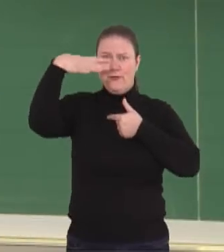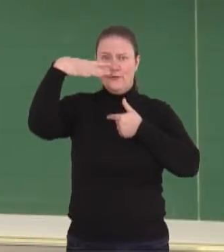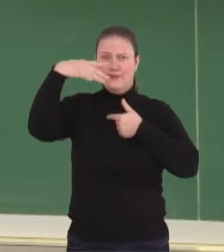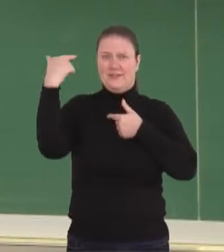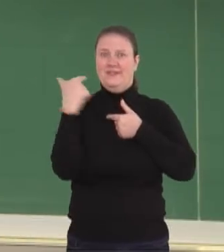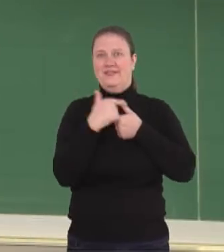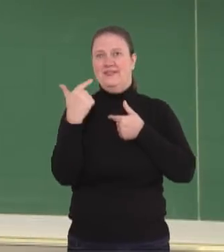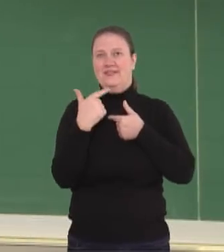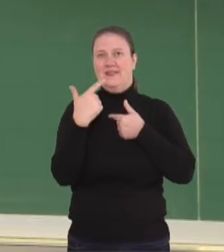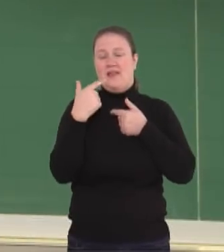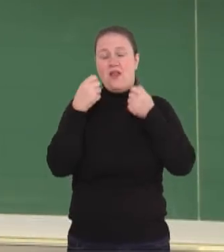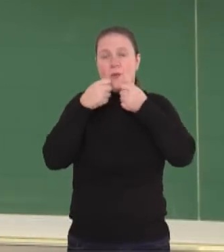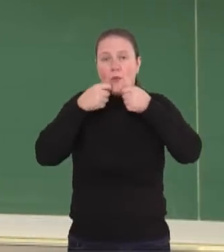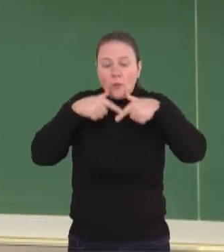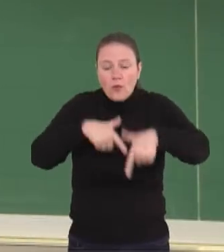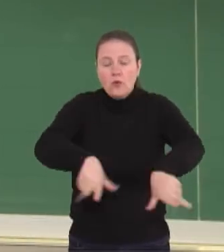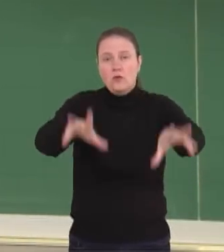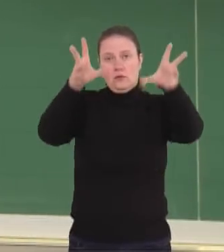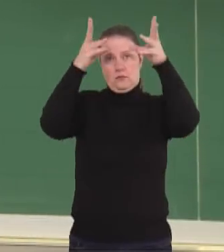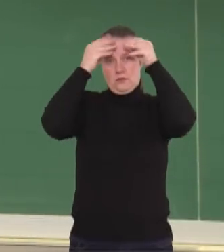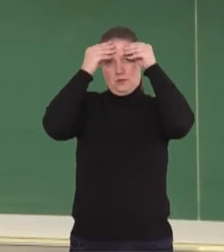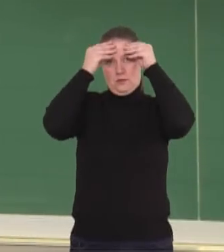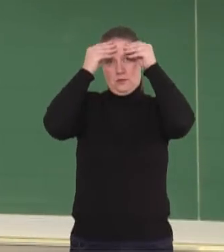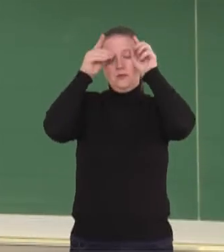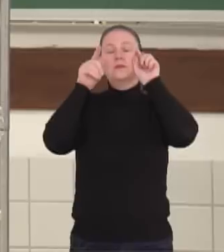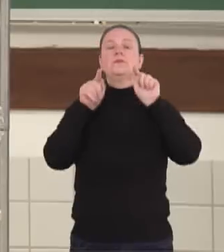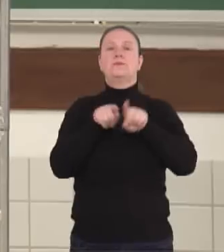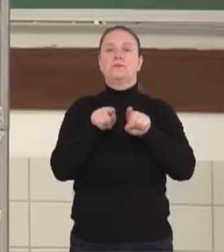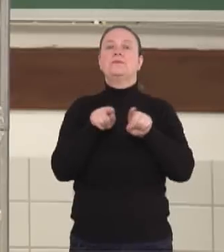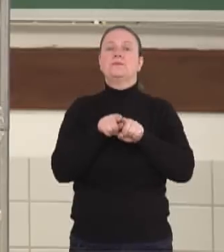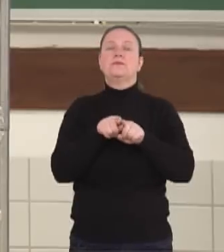de linguagem presente aqui também nesse texto.